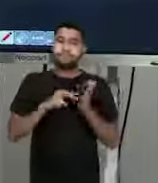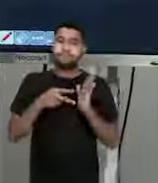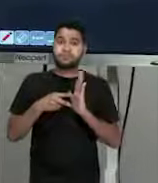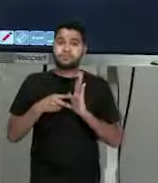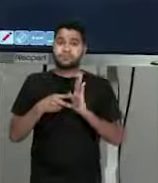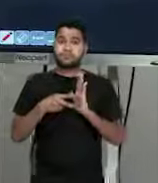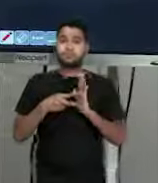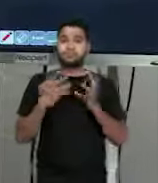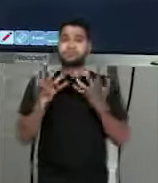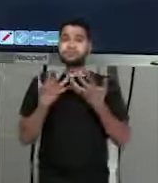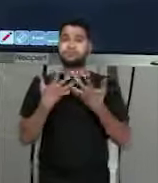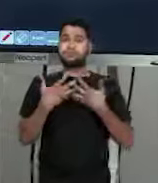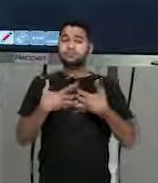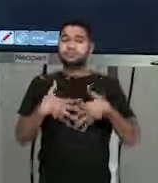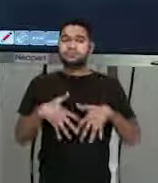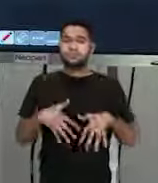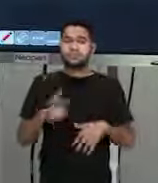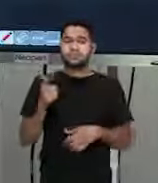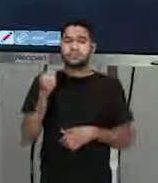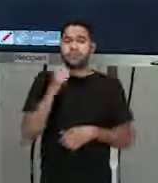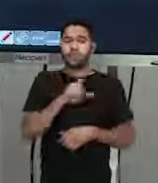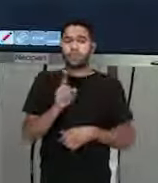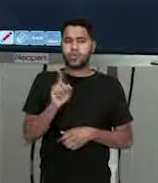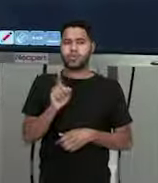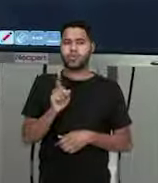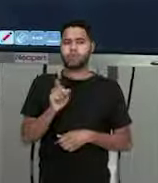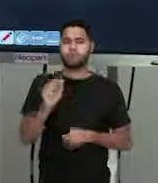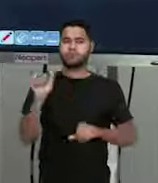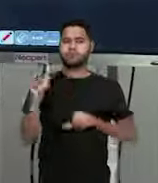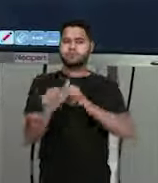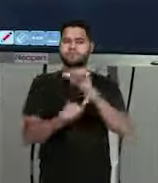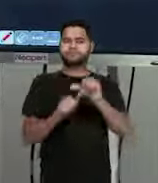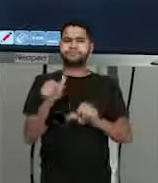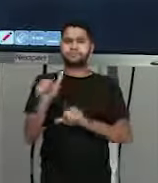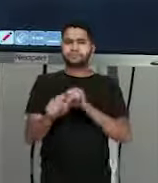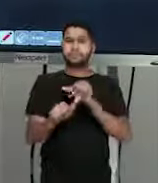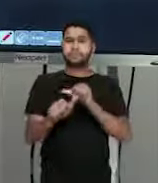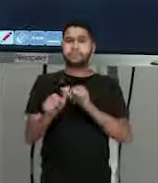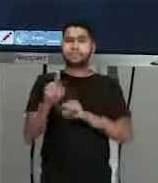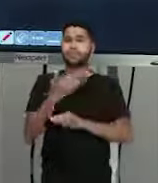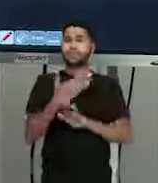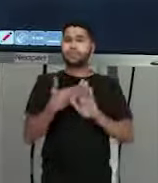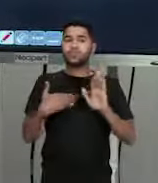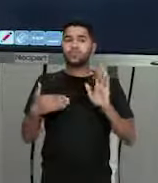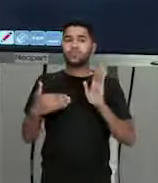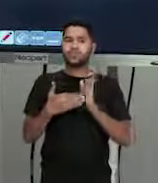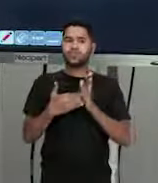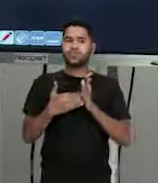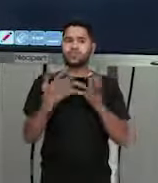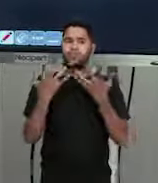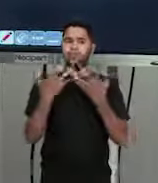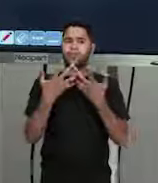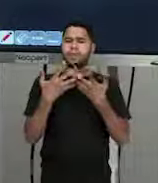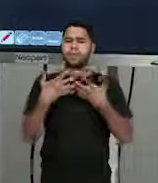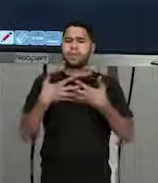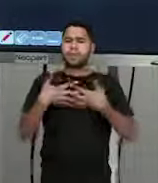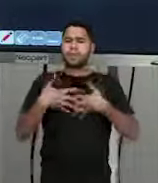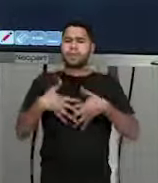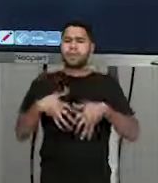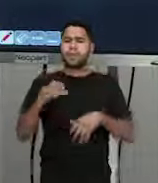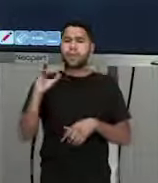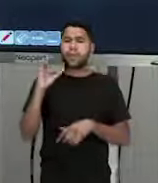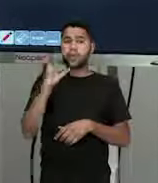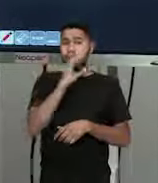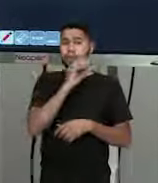a máquina, ela não consegue transformar totalmente em trabalho o calor